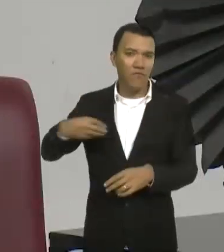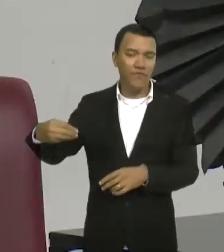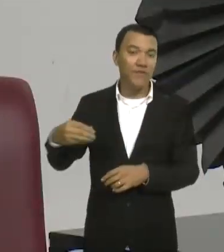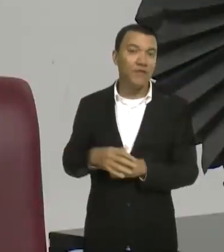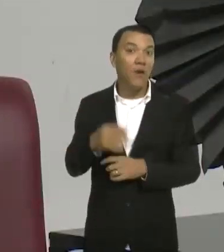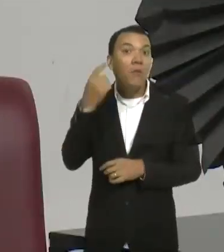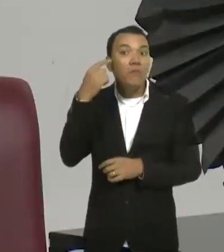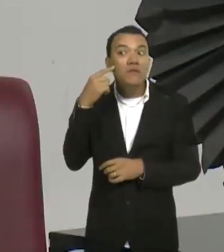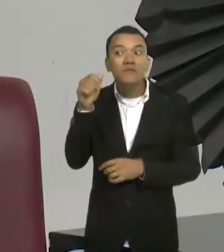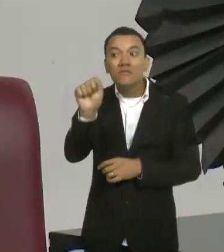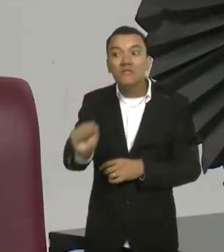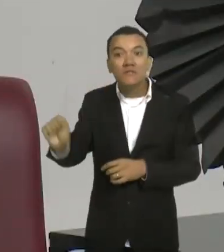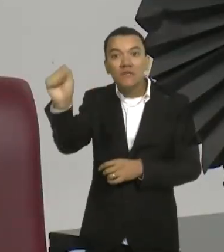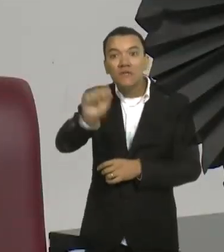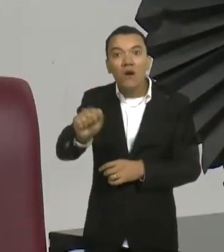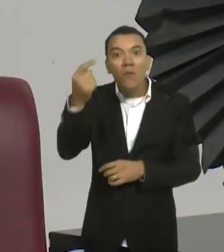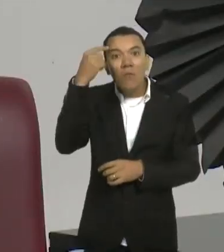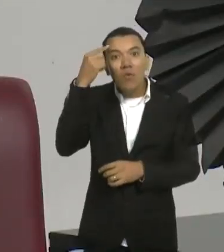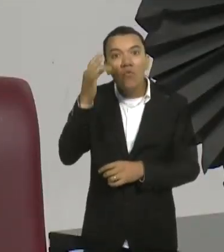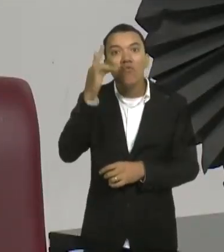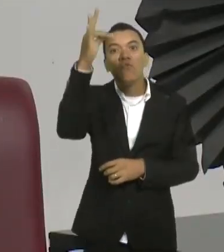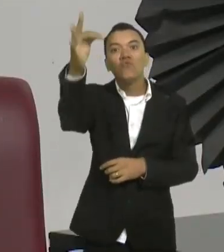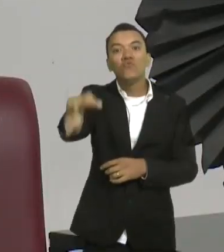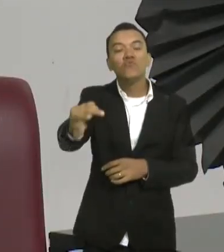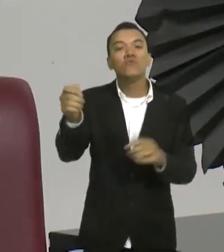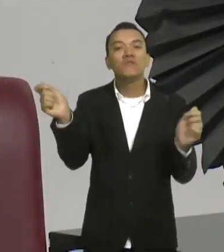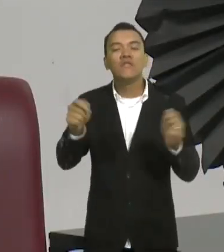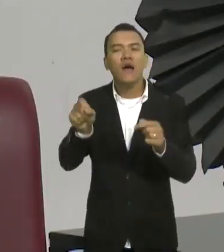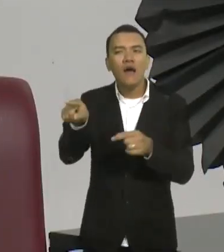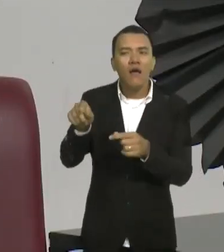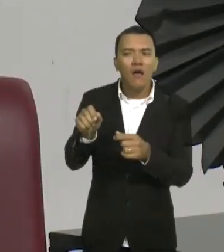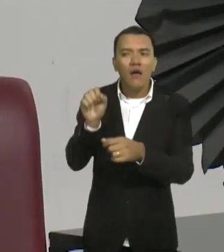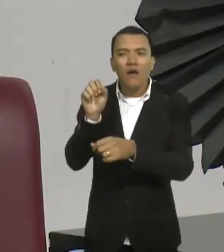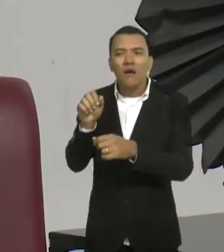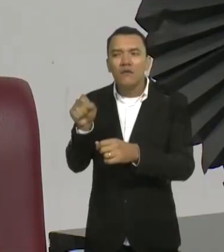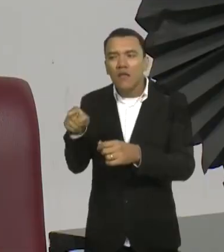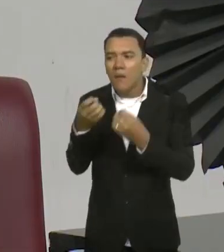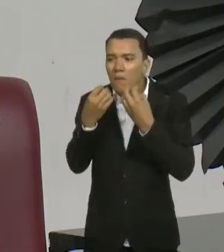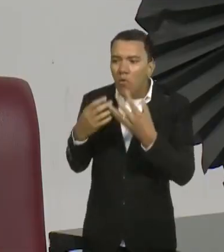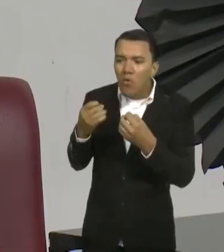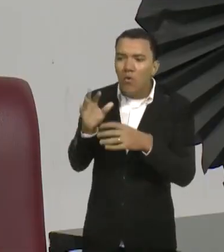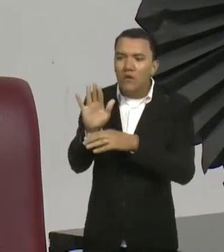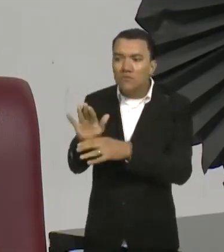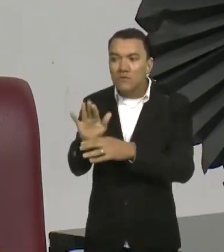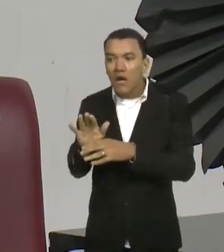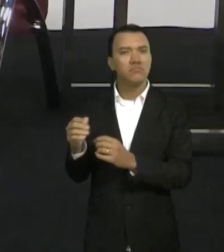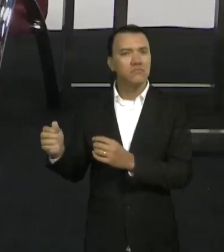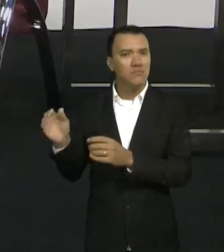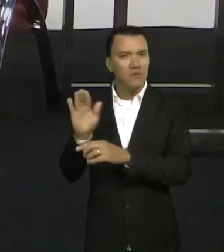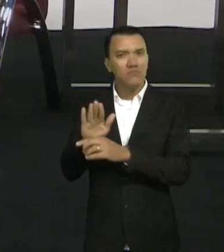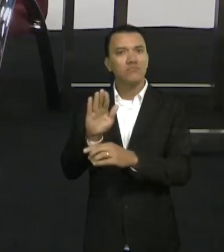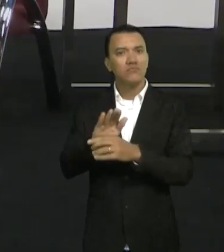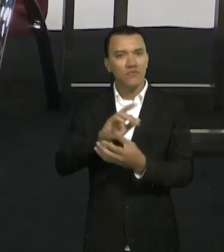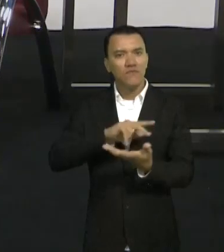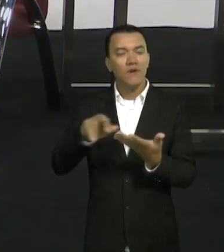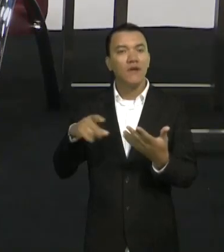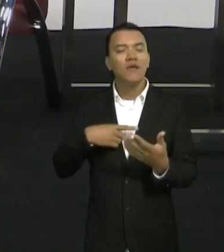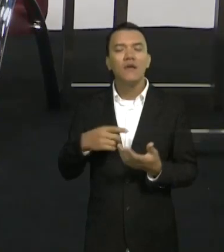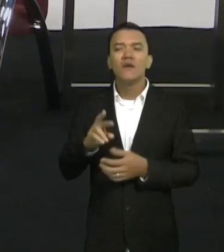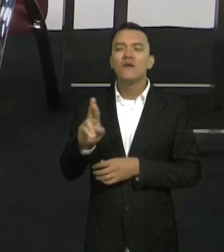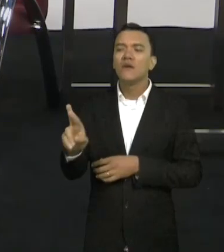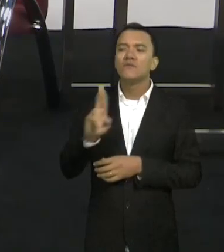penso na associação, eu já penso no futuro, no que pode ser bom, no que não vai ser bom. Ah, e qual que é o